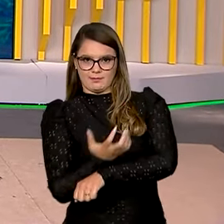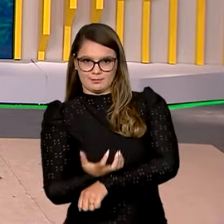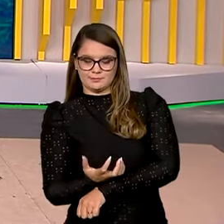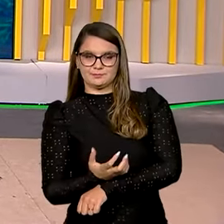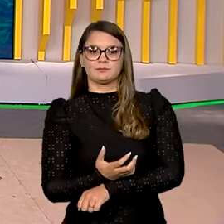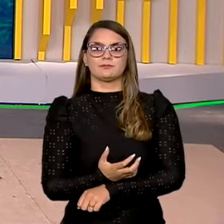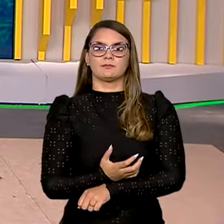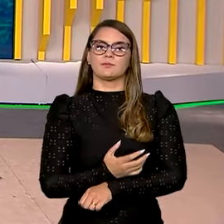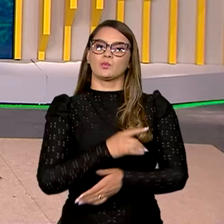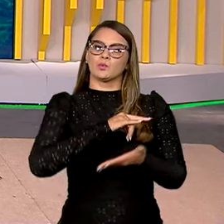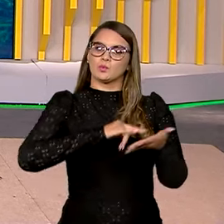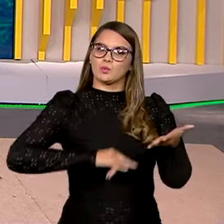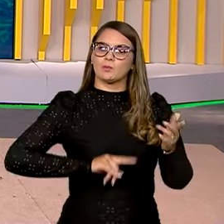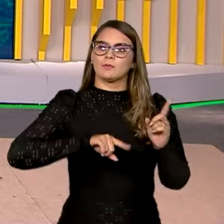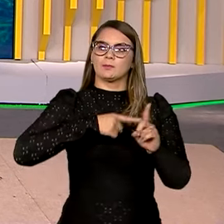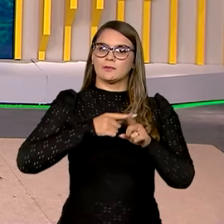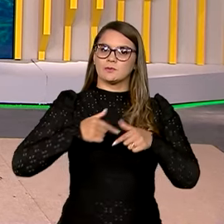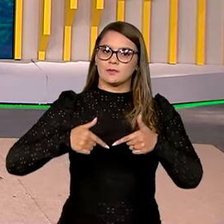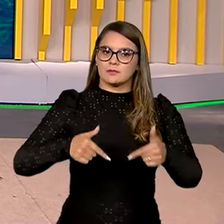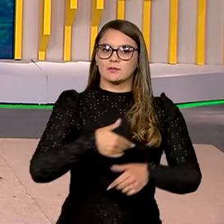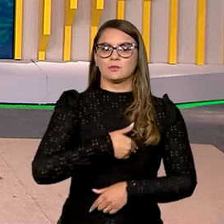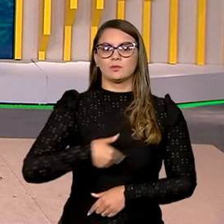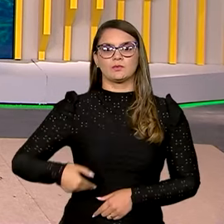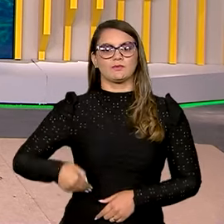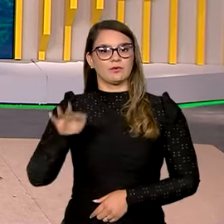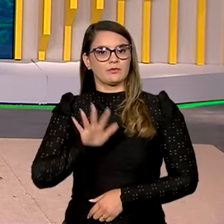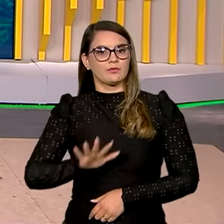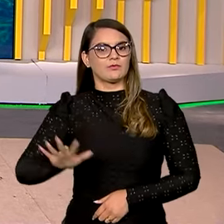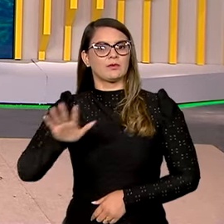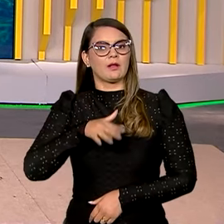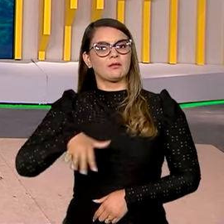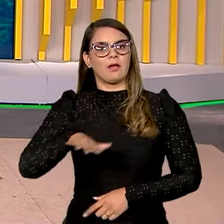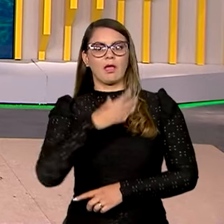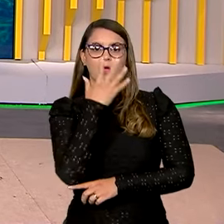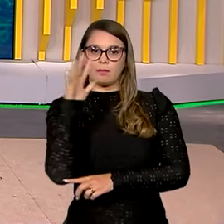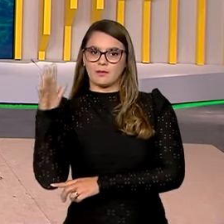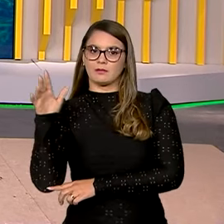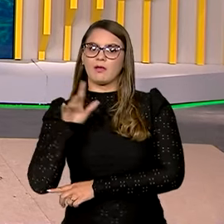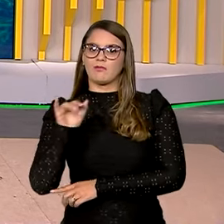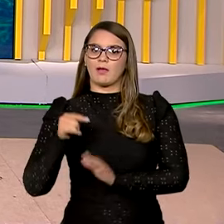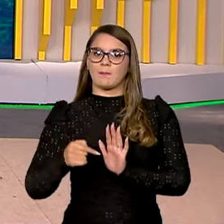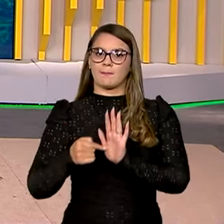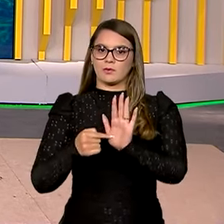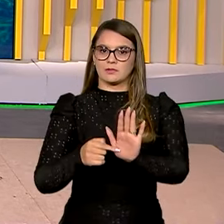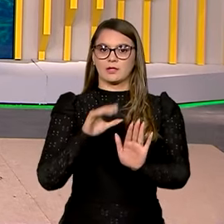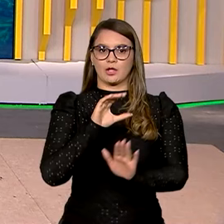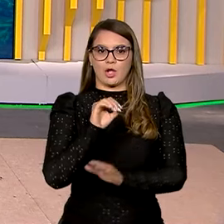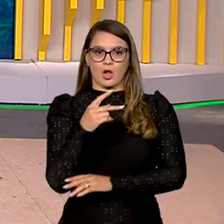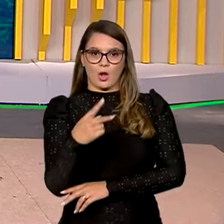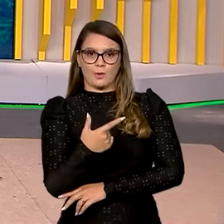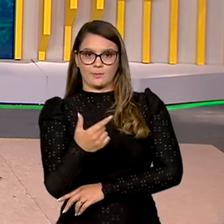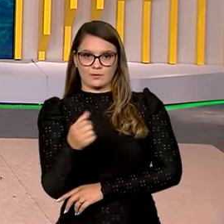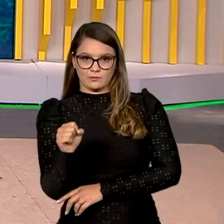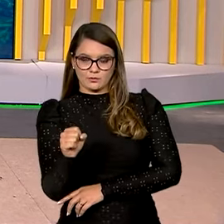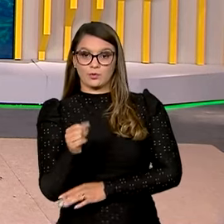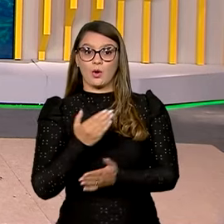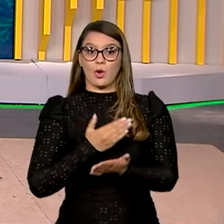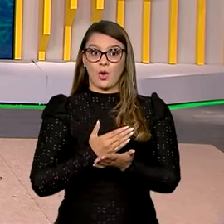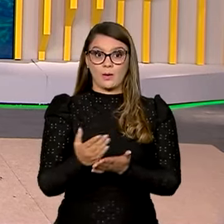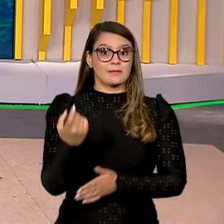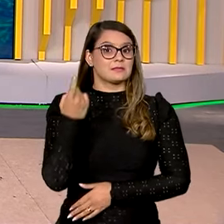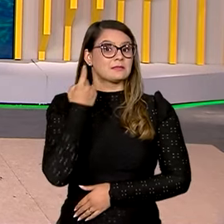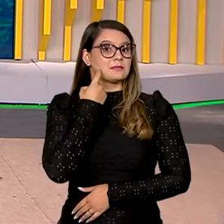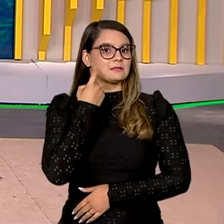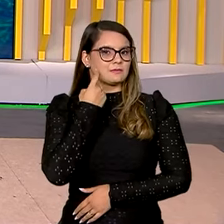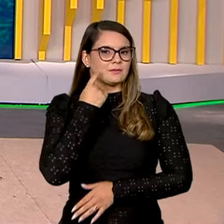Cerrado. O documento é mais uma ação do governo federal na área ambiental que vai ser apresentada na COP28, que começa